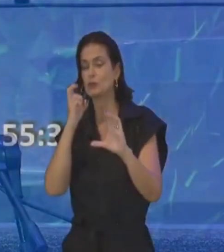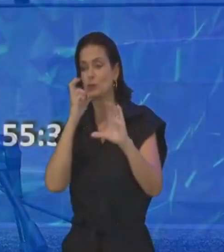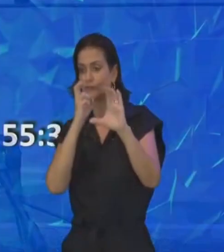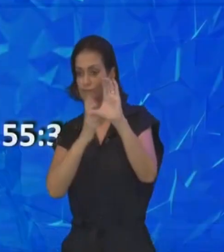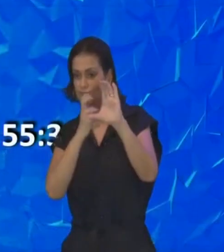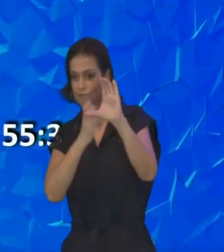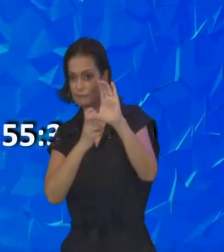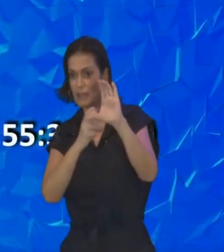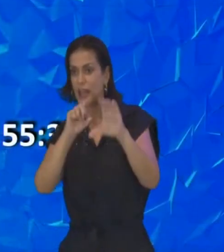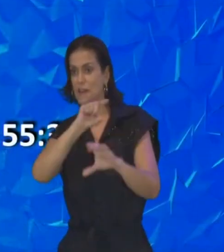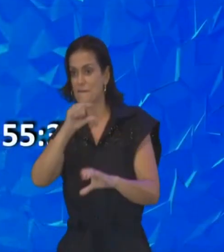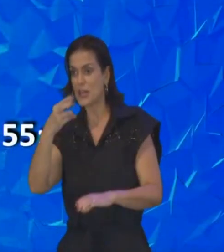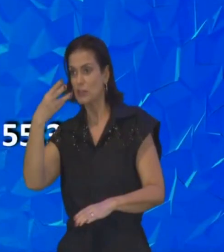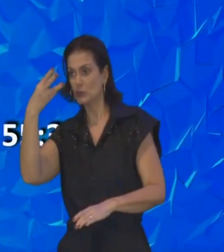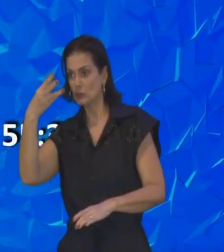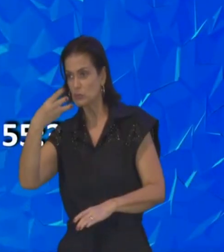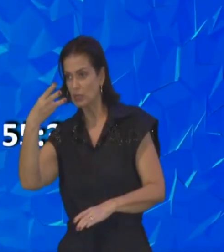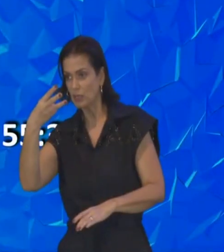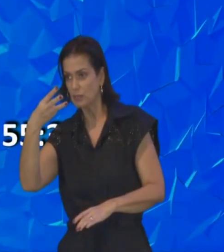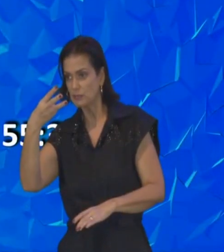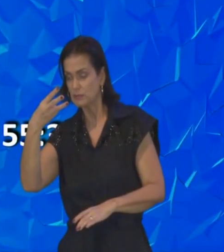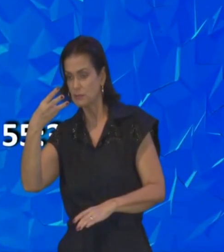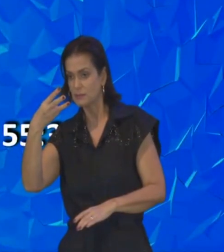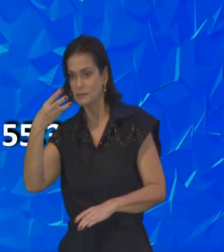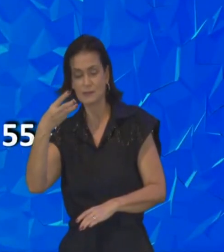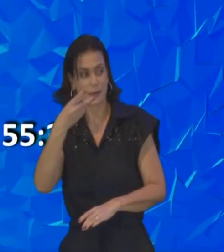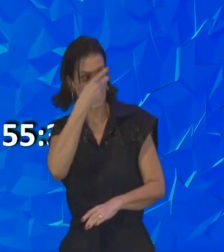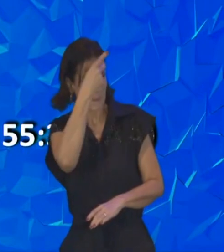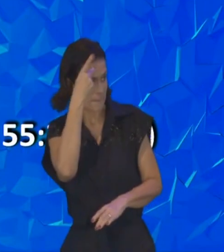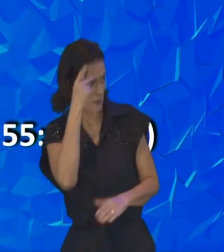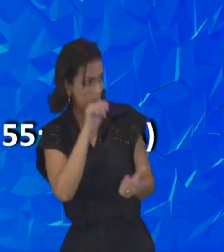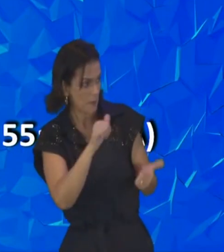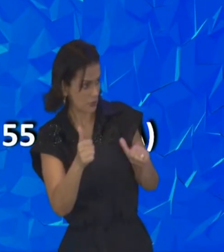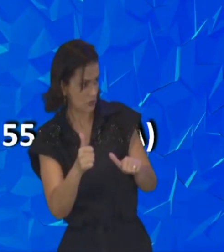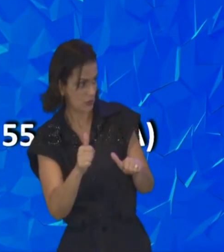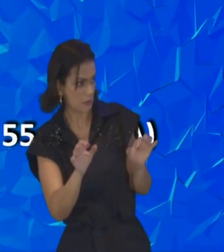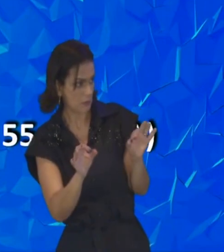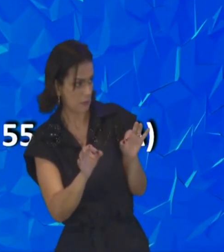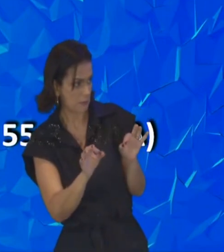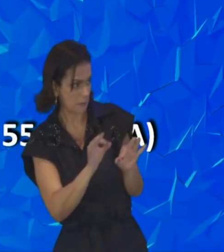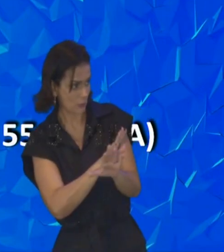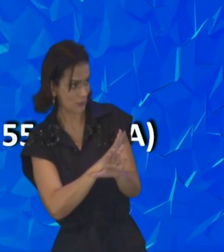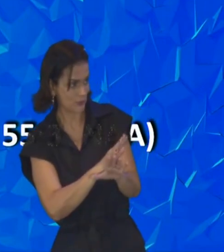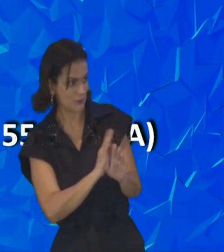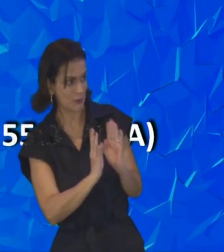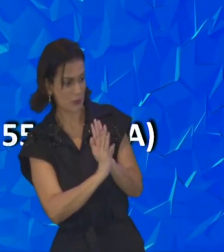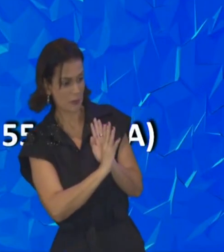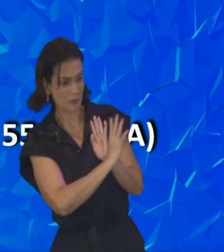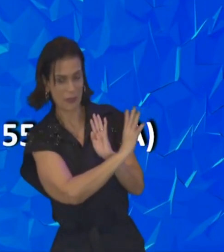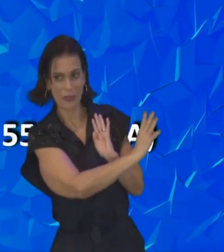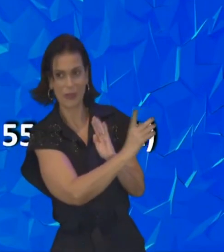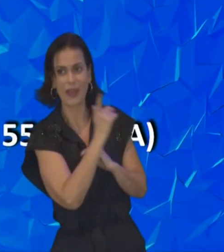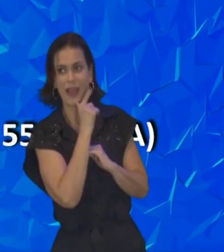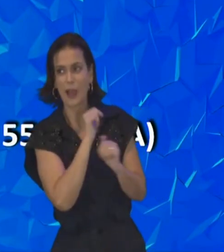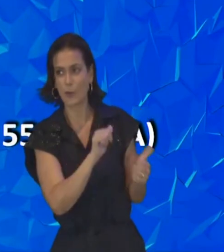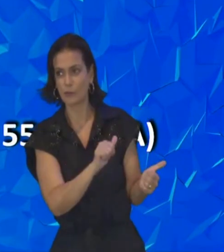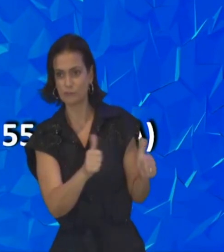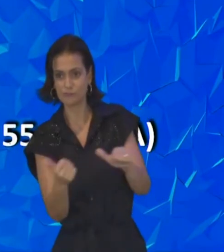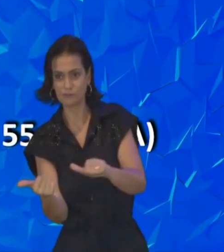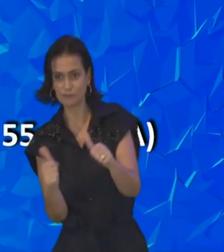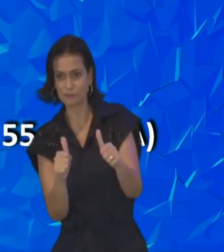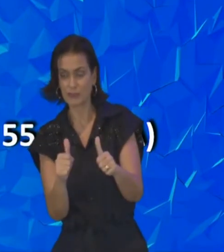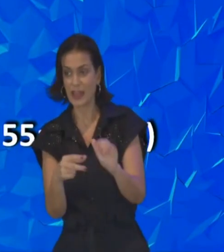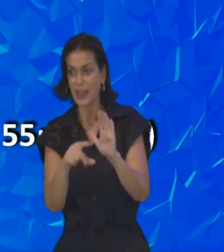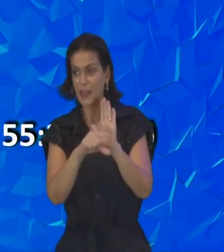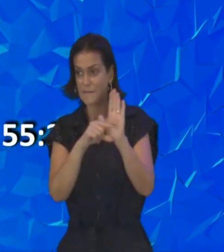verso de número 3, os nossos candidatos já podem se preparar para entrarem na água. Diz o verso de número